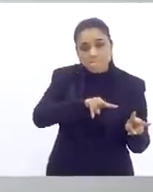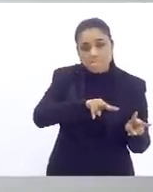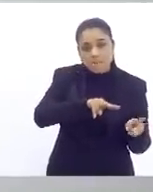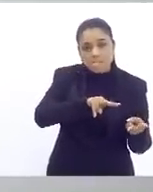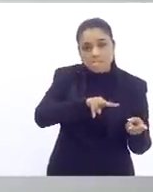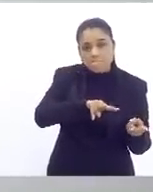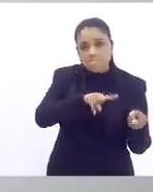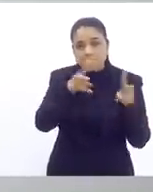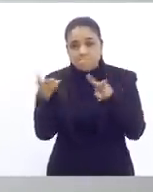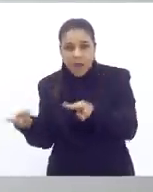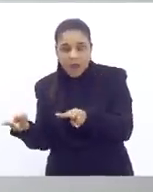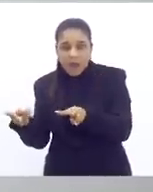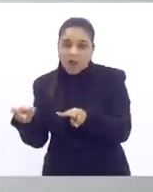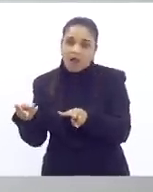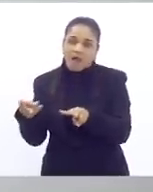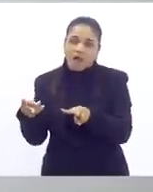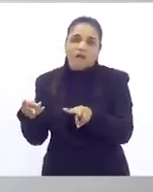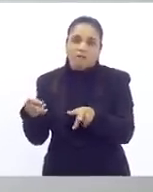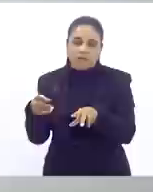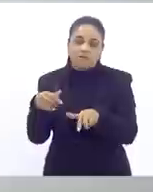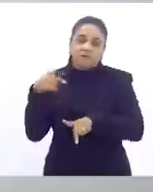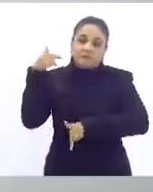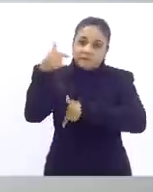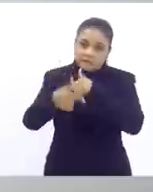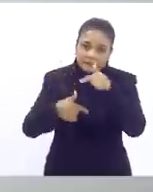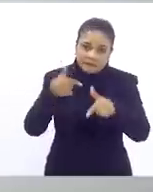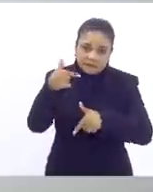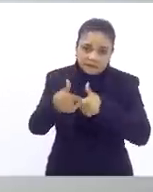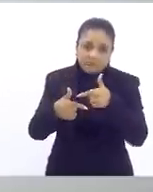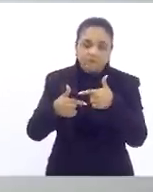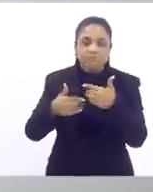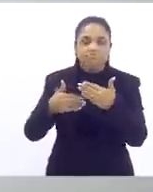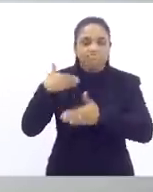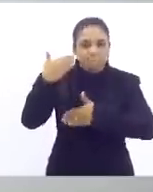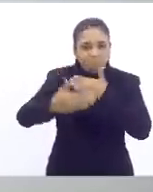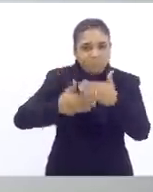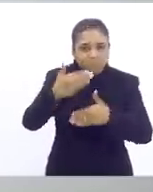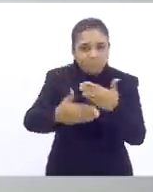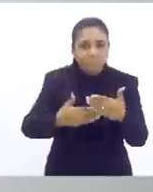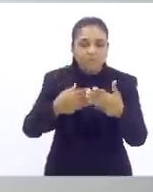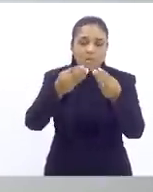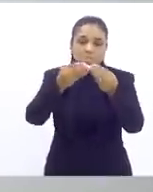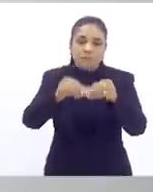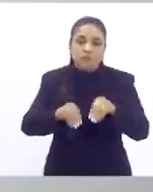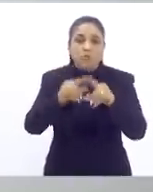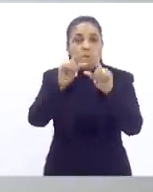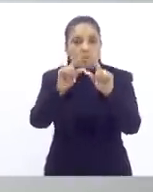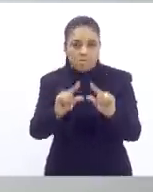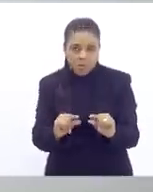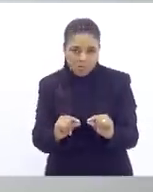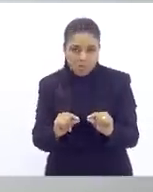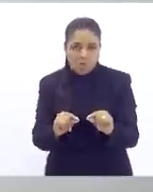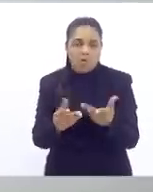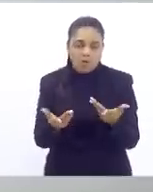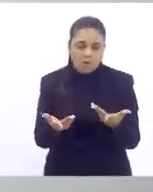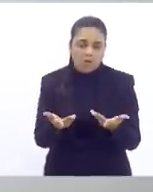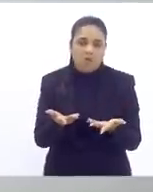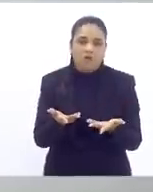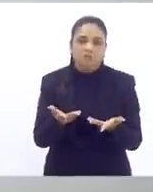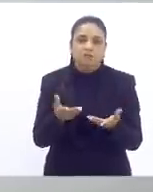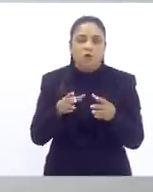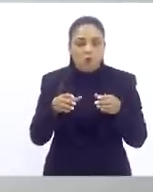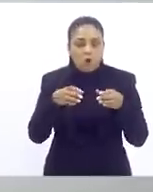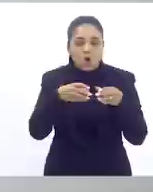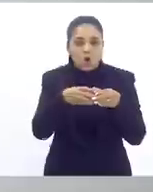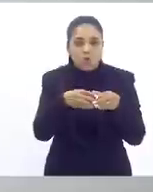é importante que a gente esteja atento trabalhando para que o processo se dê com menor prejuízo possível então assim como a